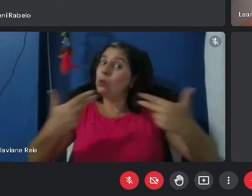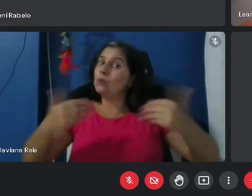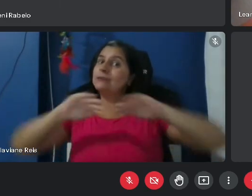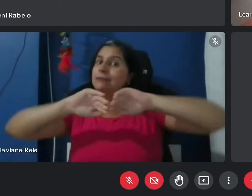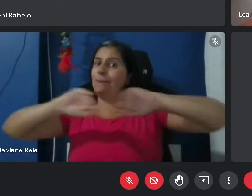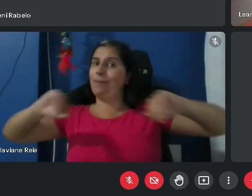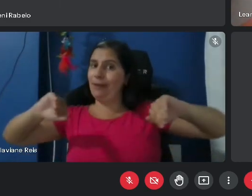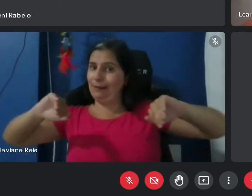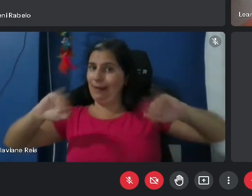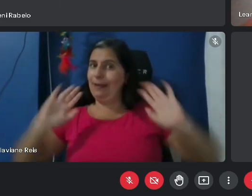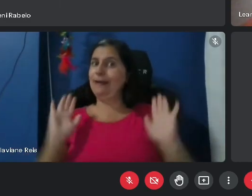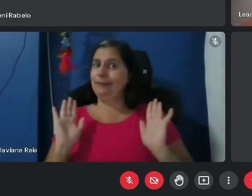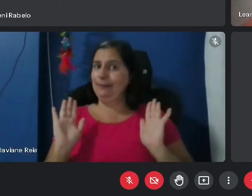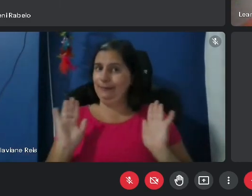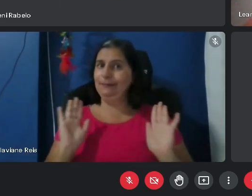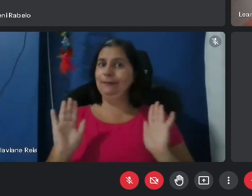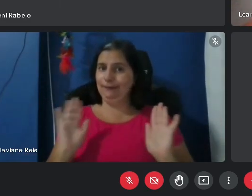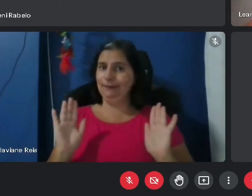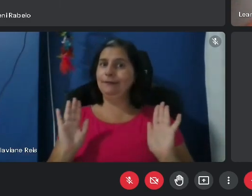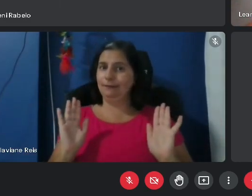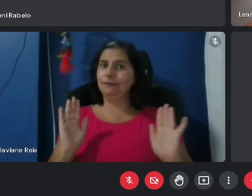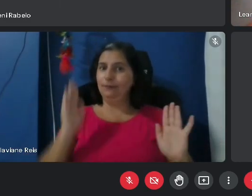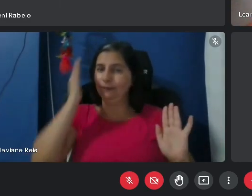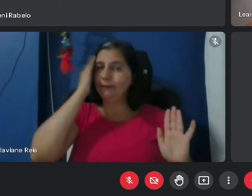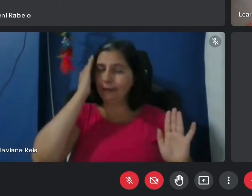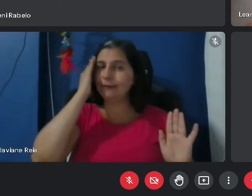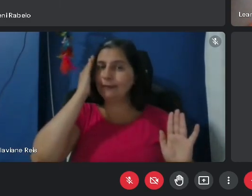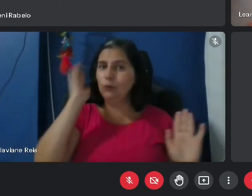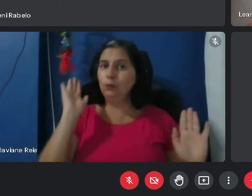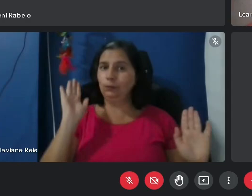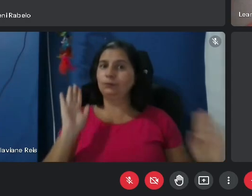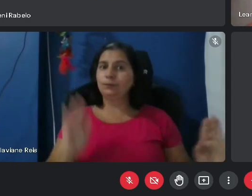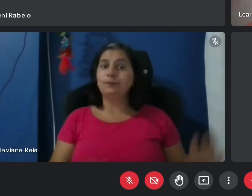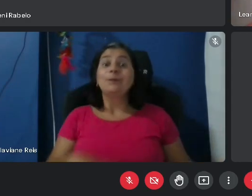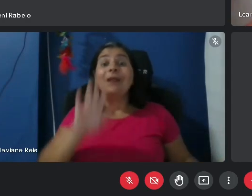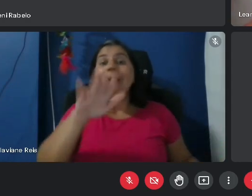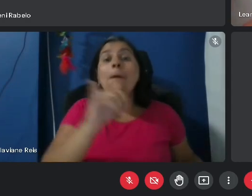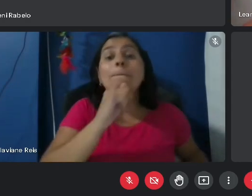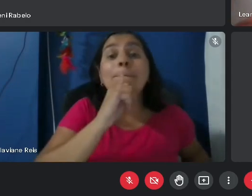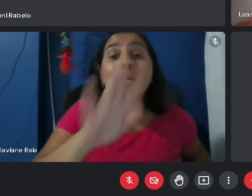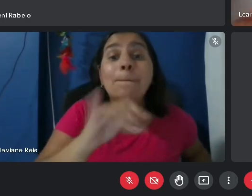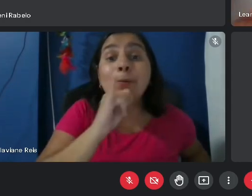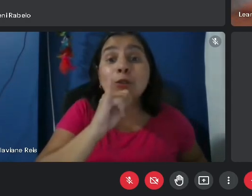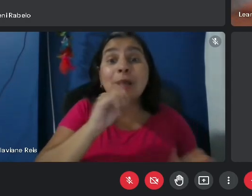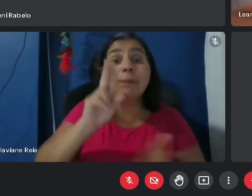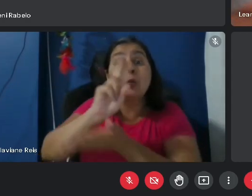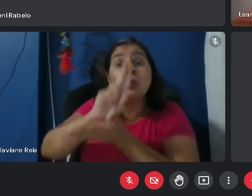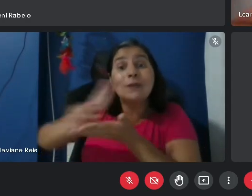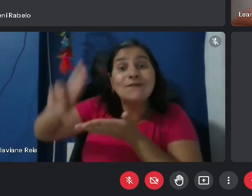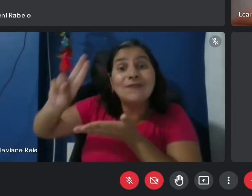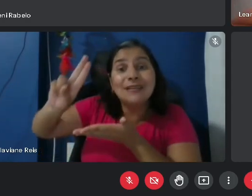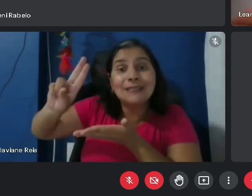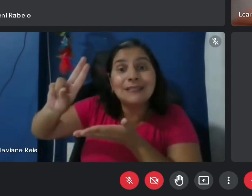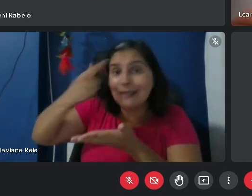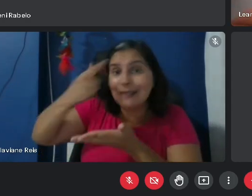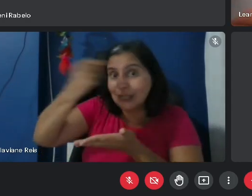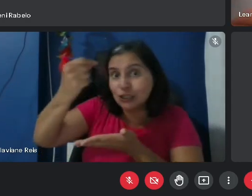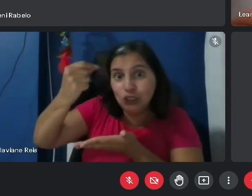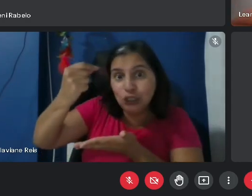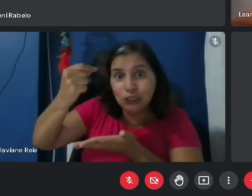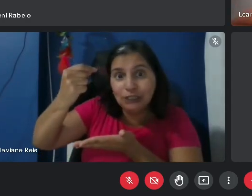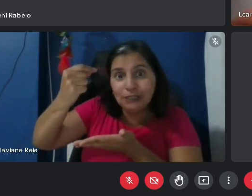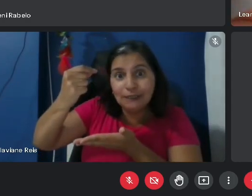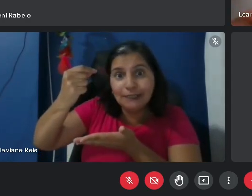si. São coisas assim que são distintas, mas precisam ter toda